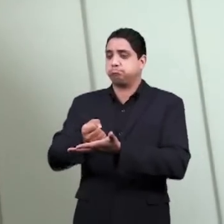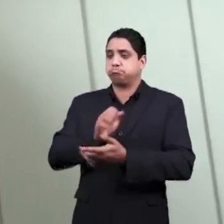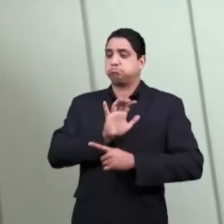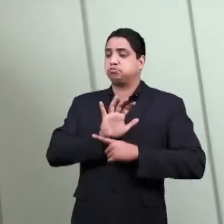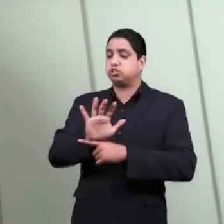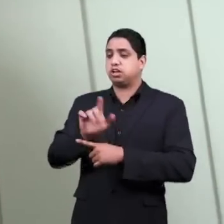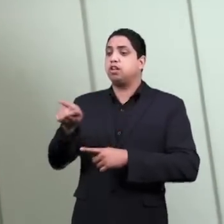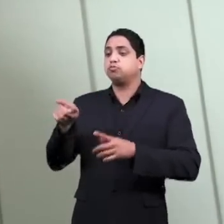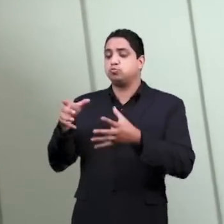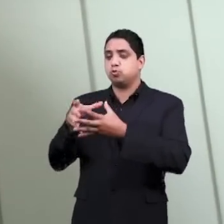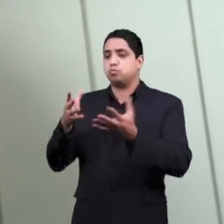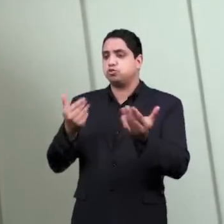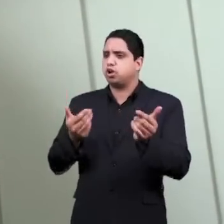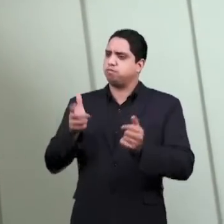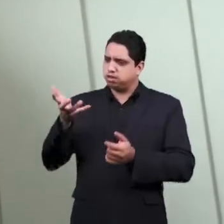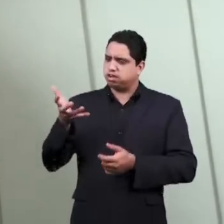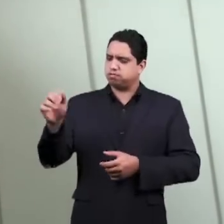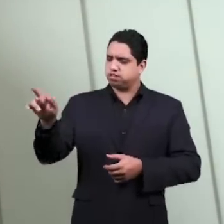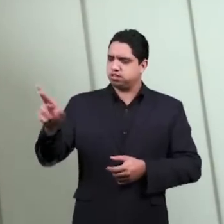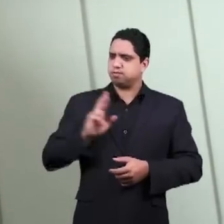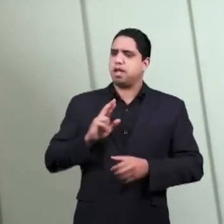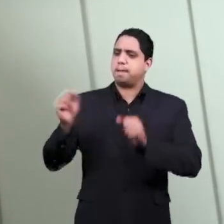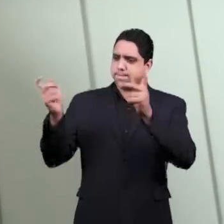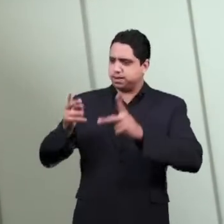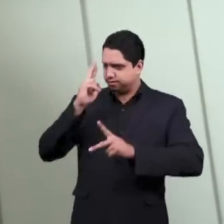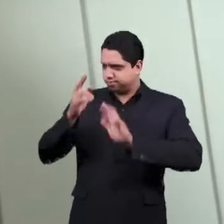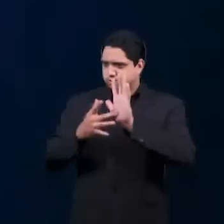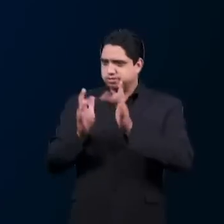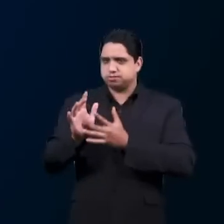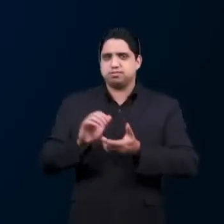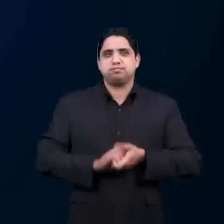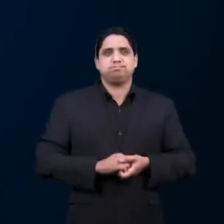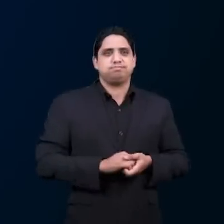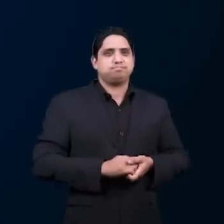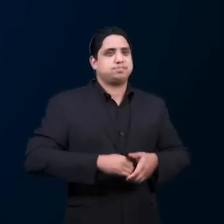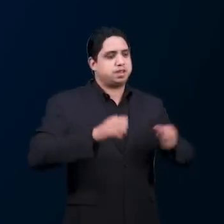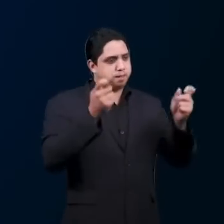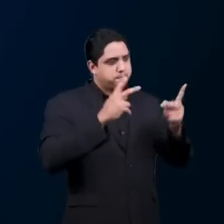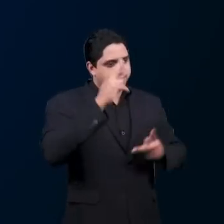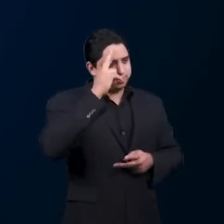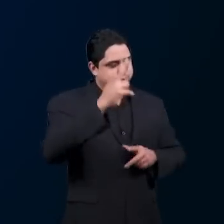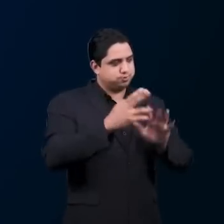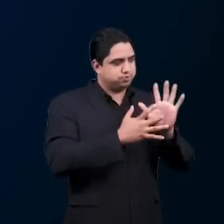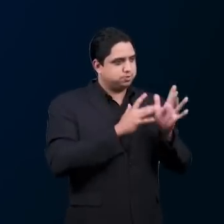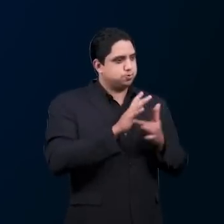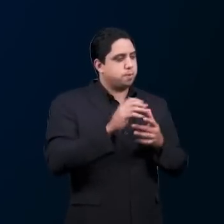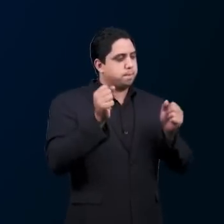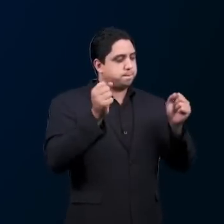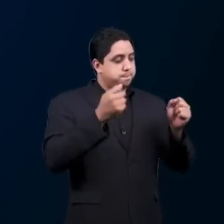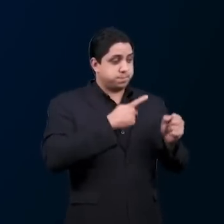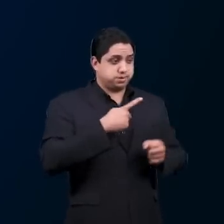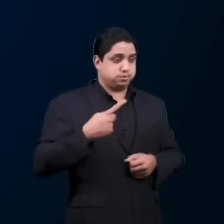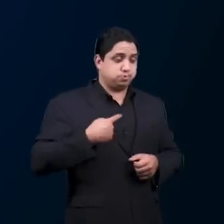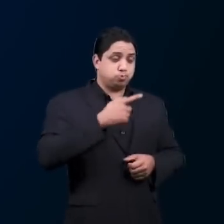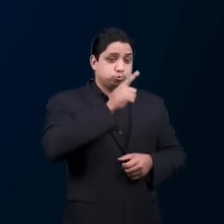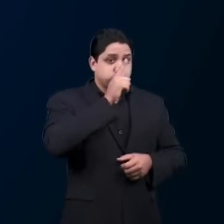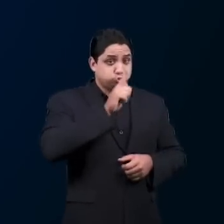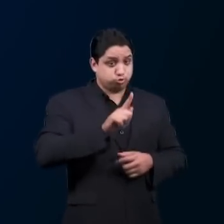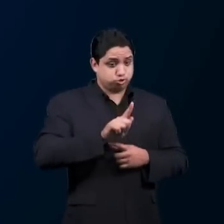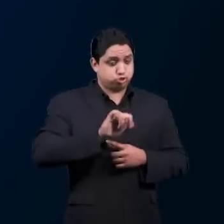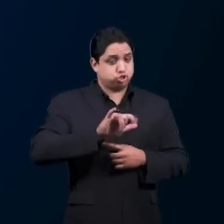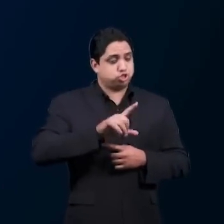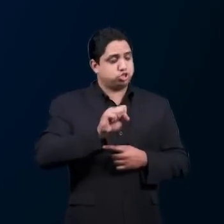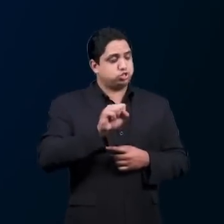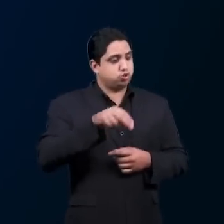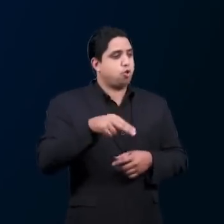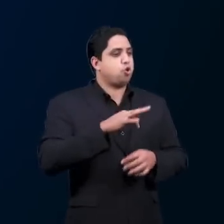os jovens. Eu gostaria de ouvir você falar a paz do Senhor Jesus. A paz do Senhor Jesus, pastor Gilson e todos os irmãos que estão conectados conosco.